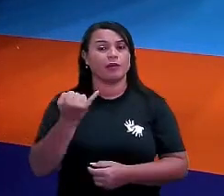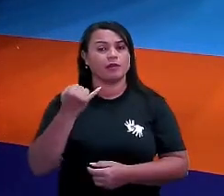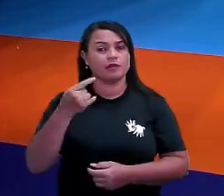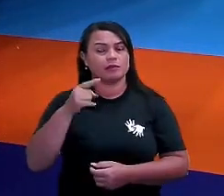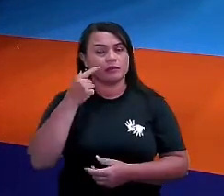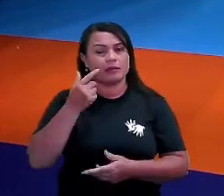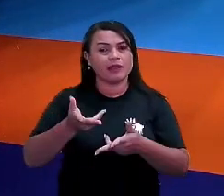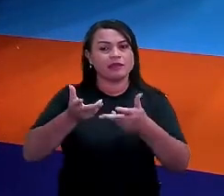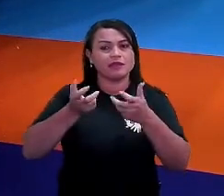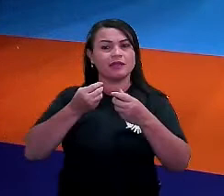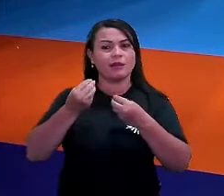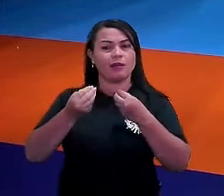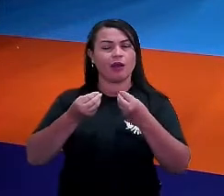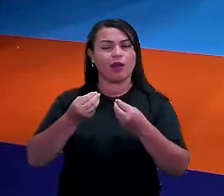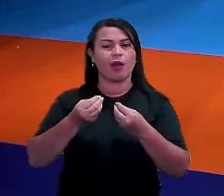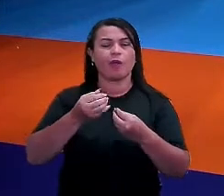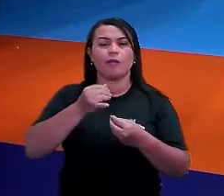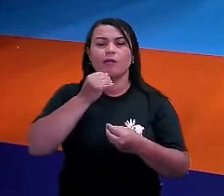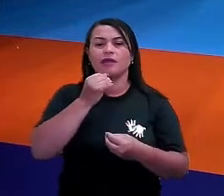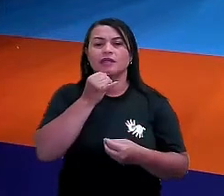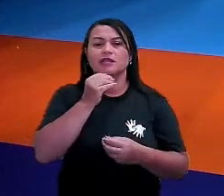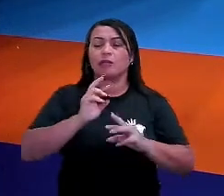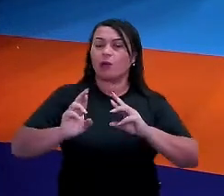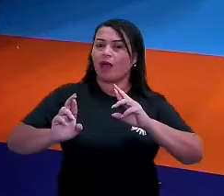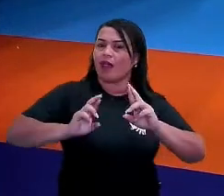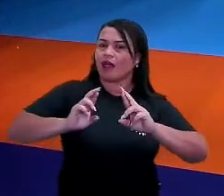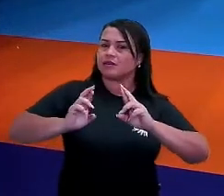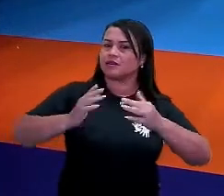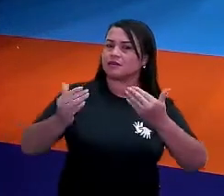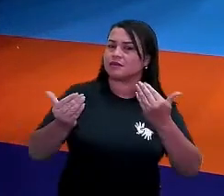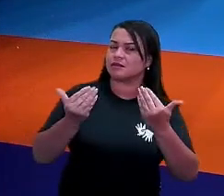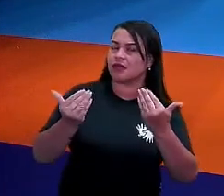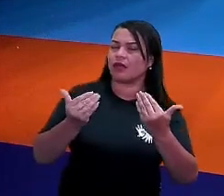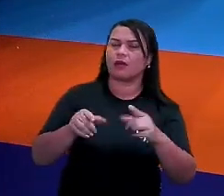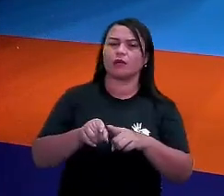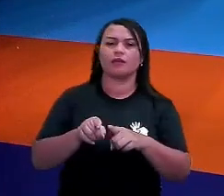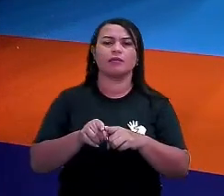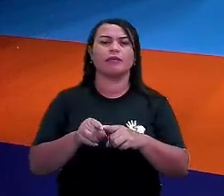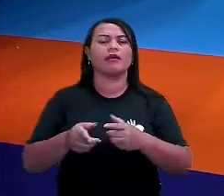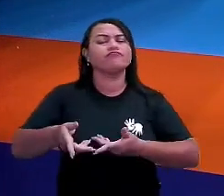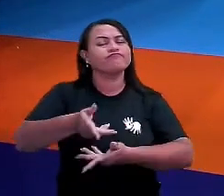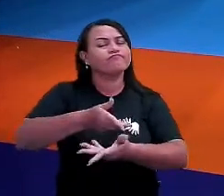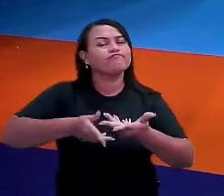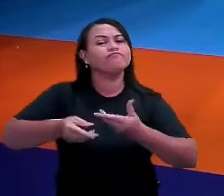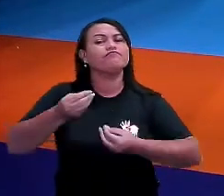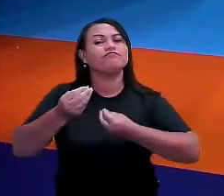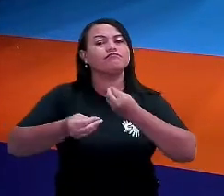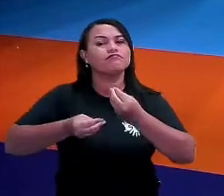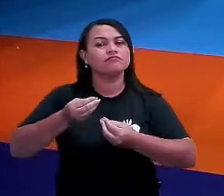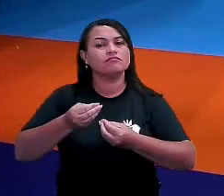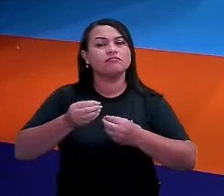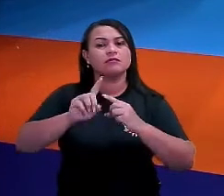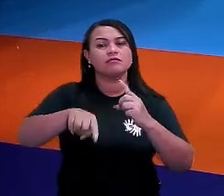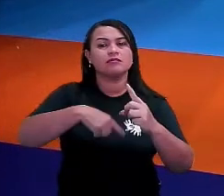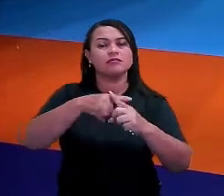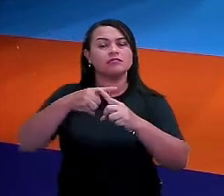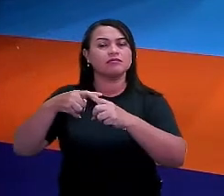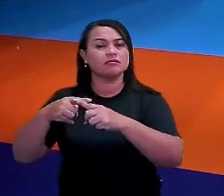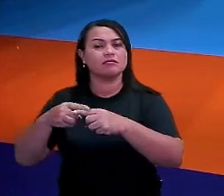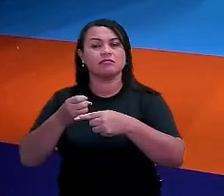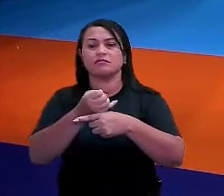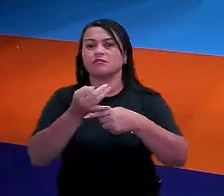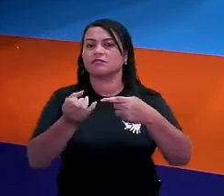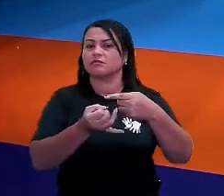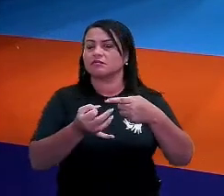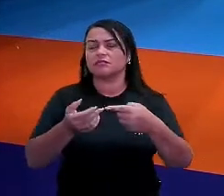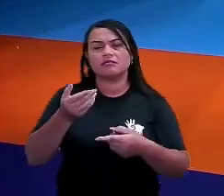perceba essa relação da divisão de frações, da multiplicação de frações também, e percebam